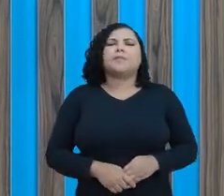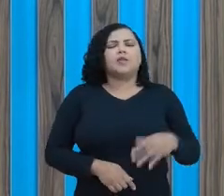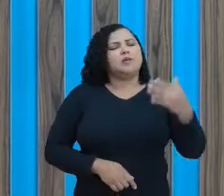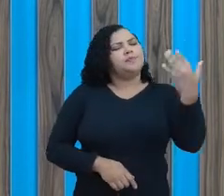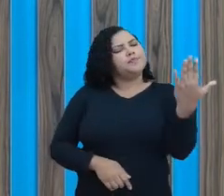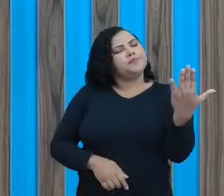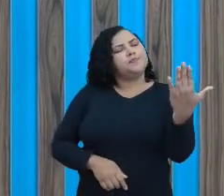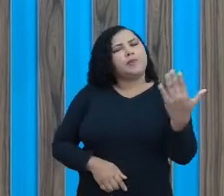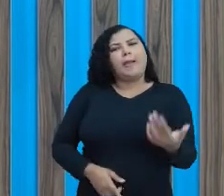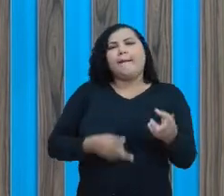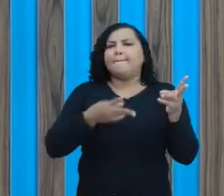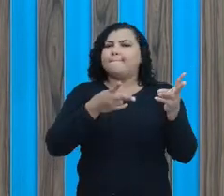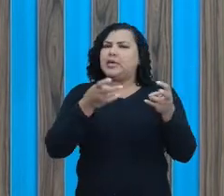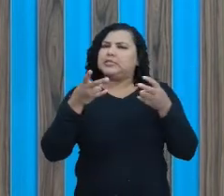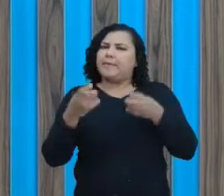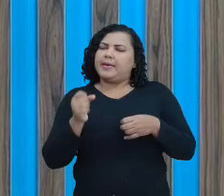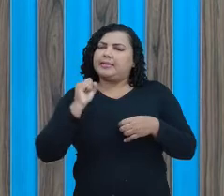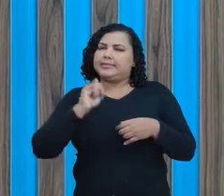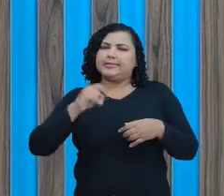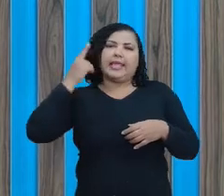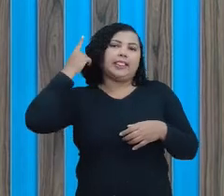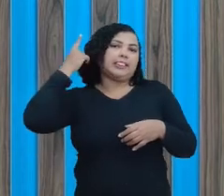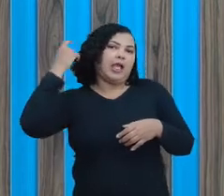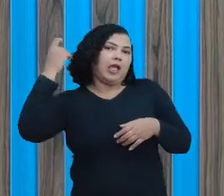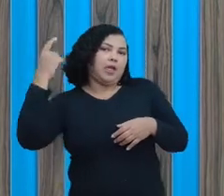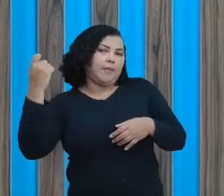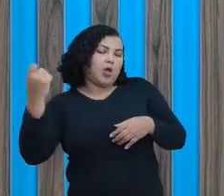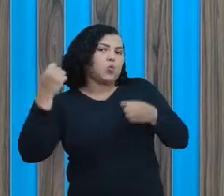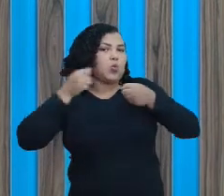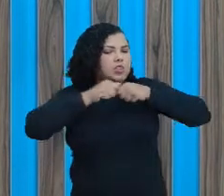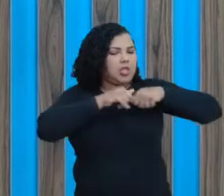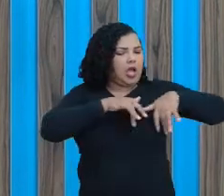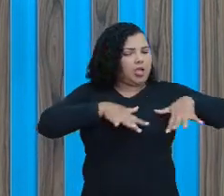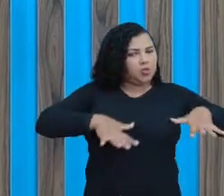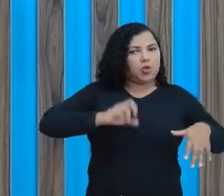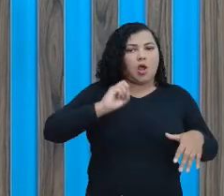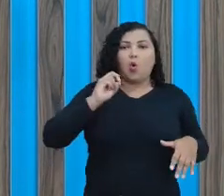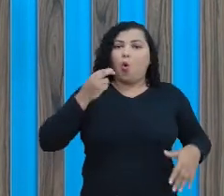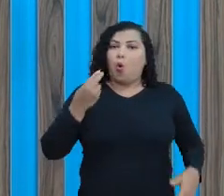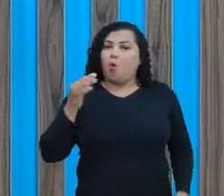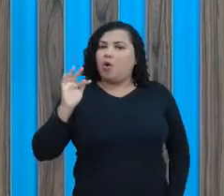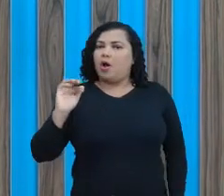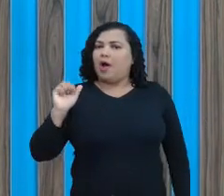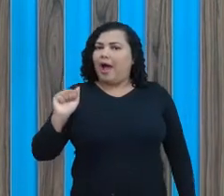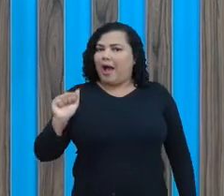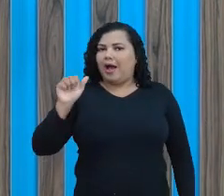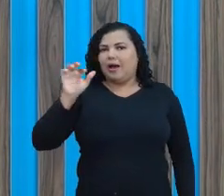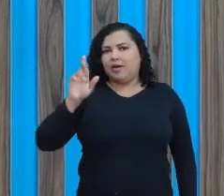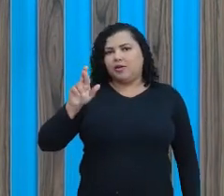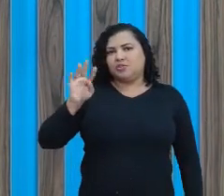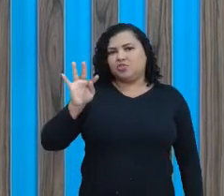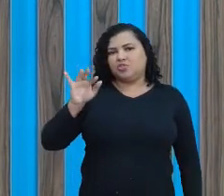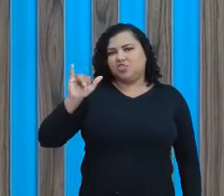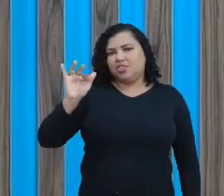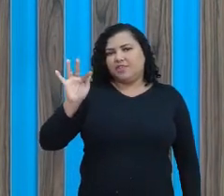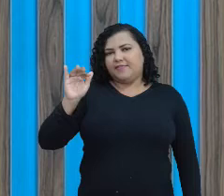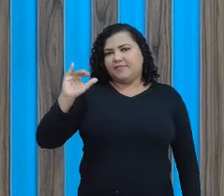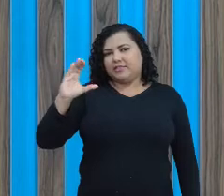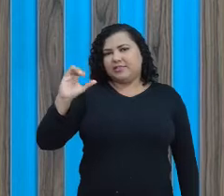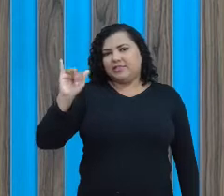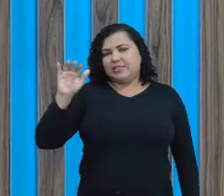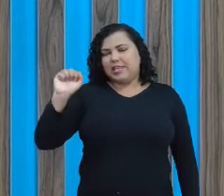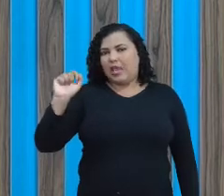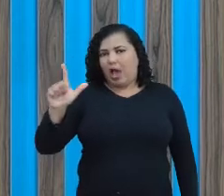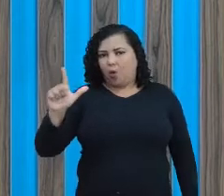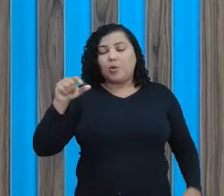cada som. Se foi um som natural ou se foi um som artificial. Se você acha que é um som natural, você vai